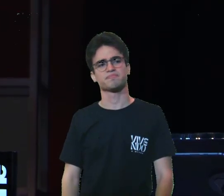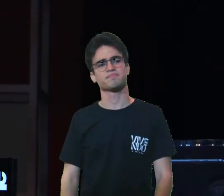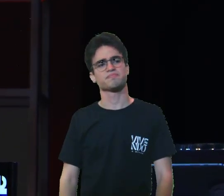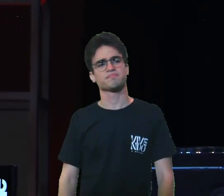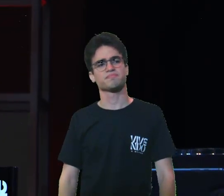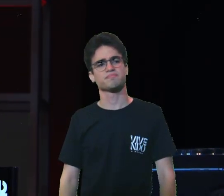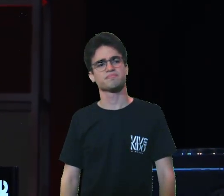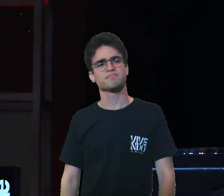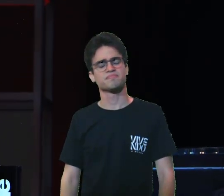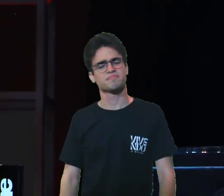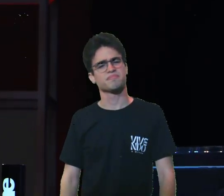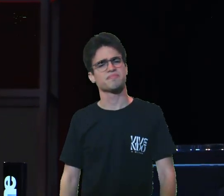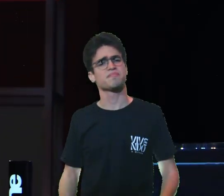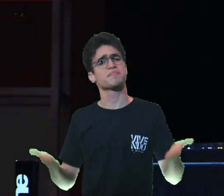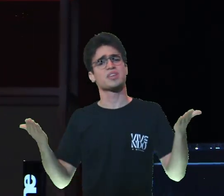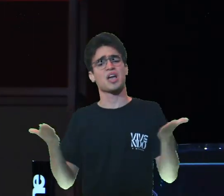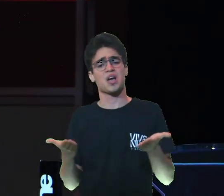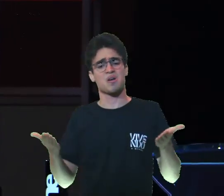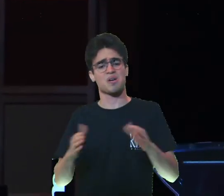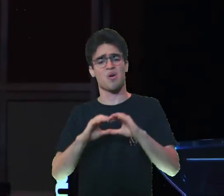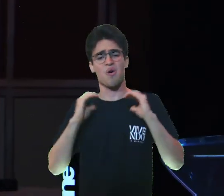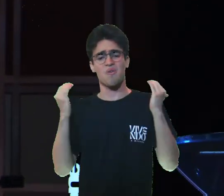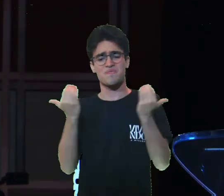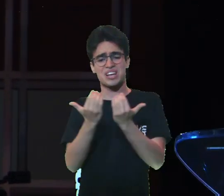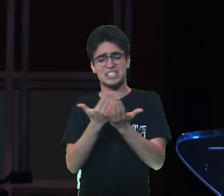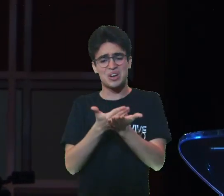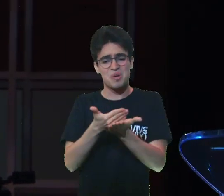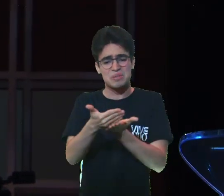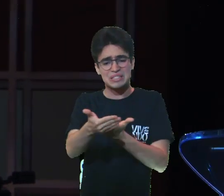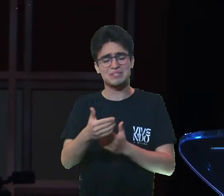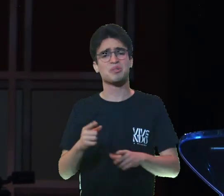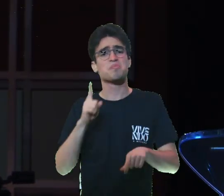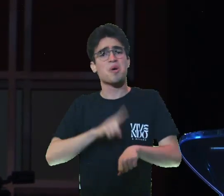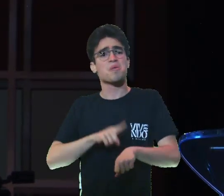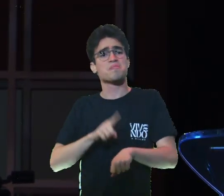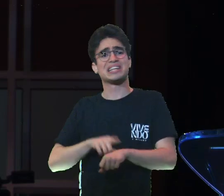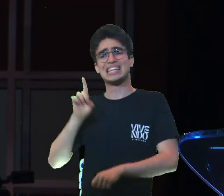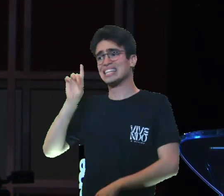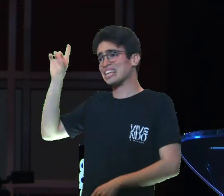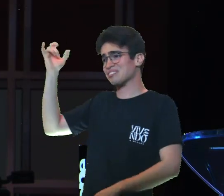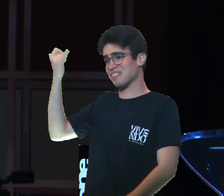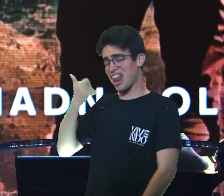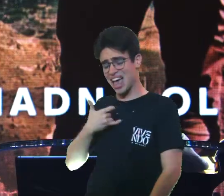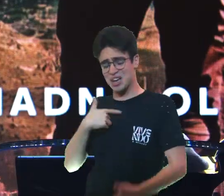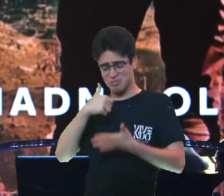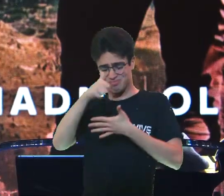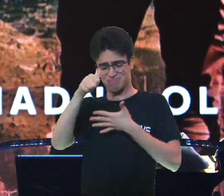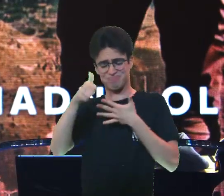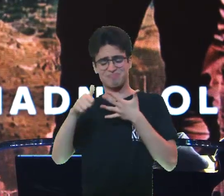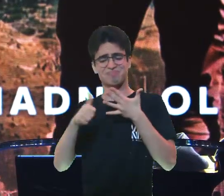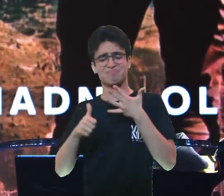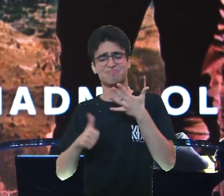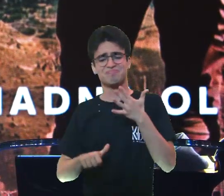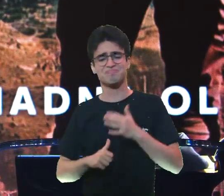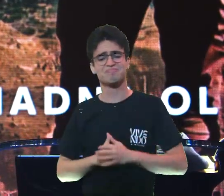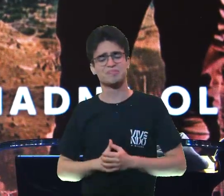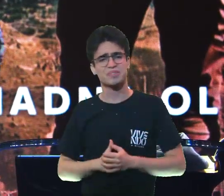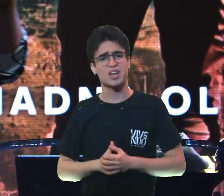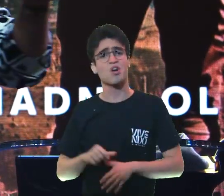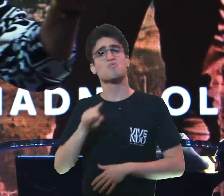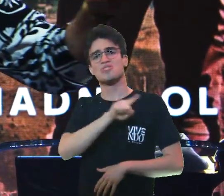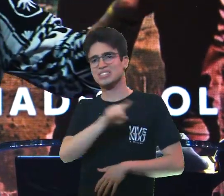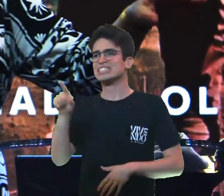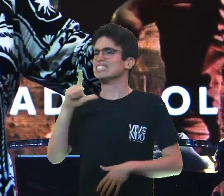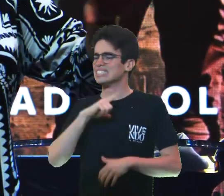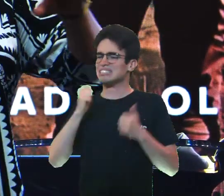Nós estamos começando uma conferência, é tempo de conferir o que Deus tem para o seu coração. Vocês serão bombardeados